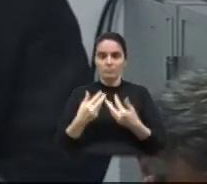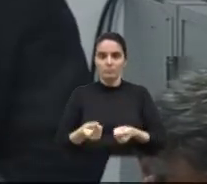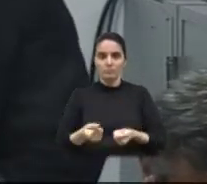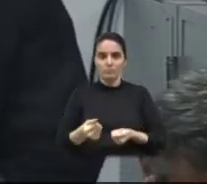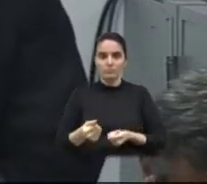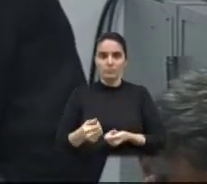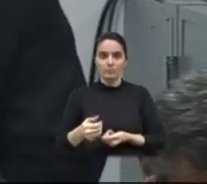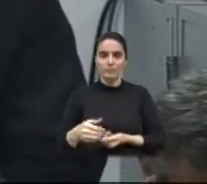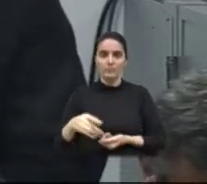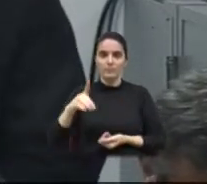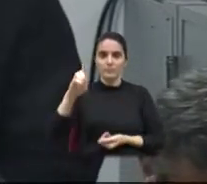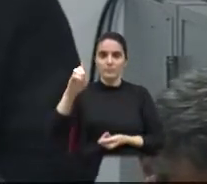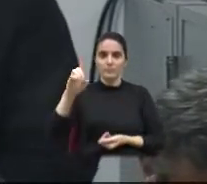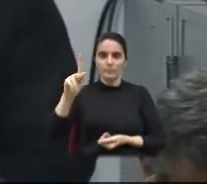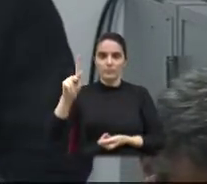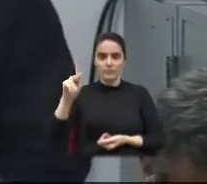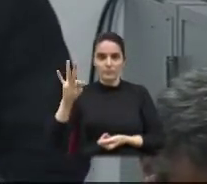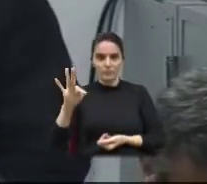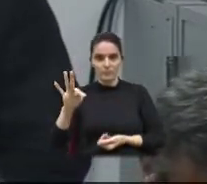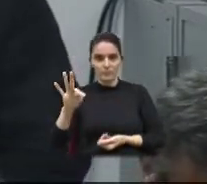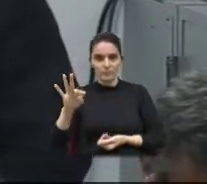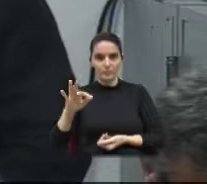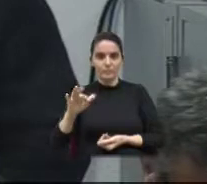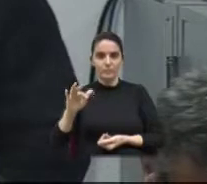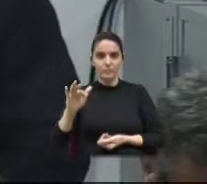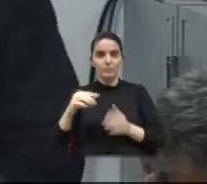DPF número 54 apresentado pelo PSOL,